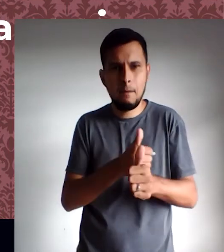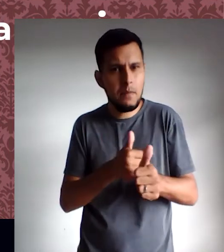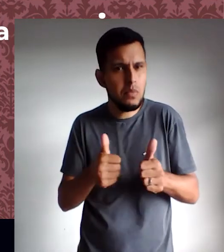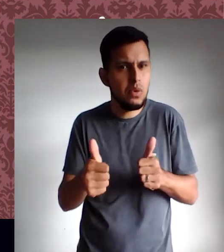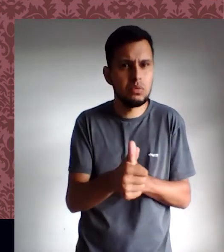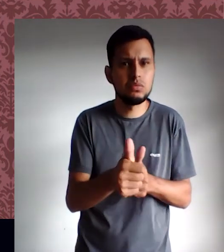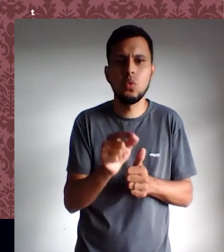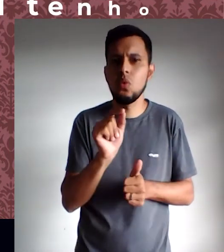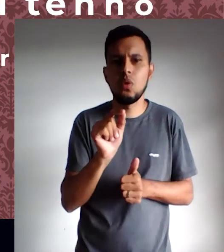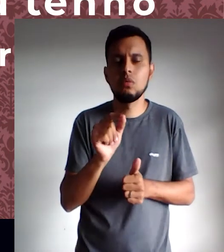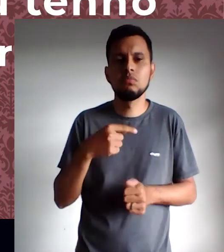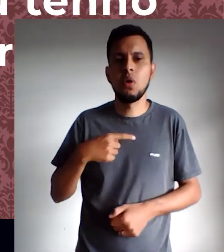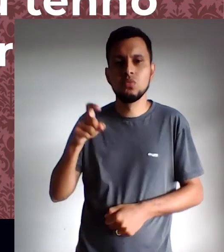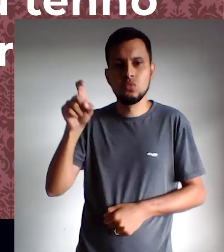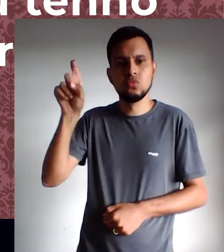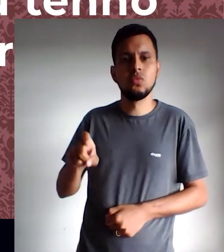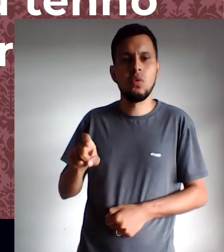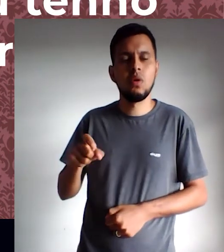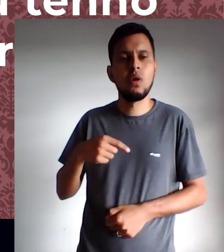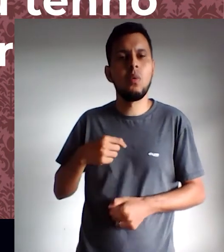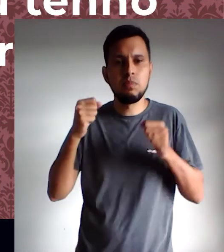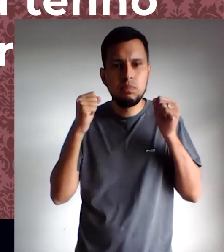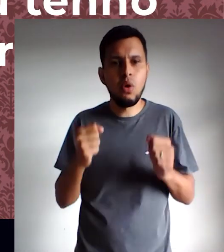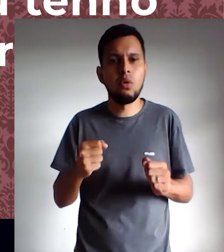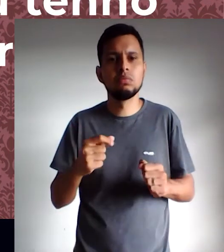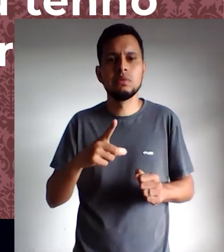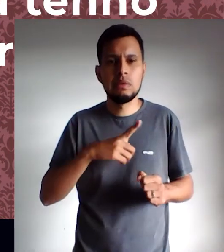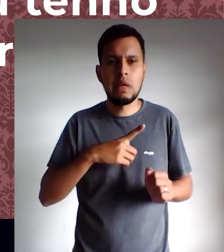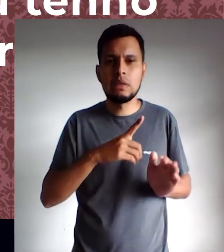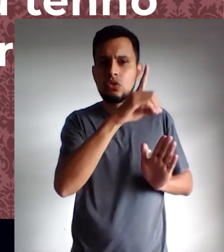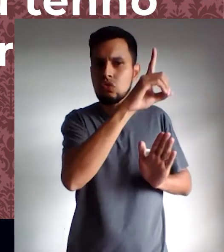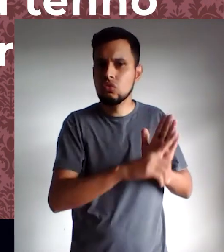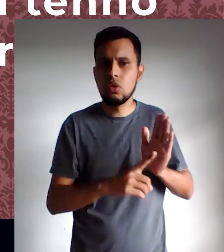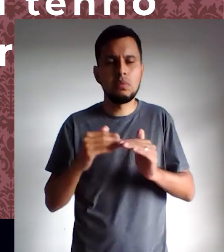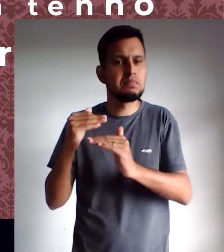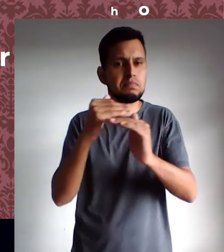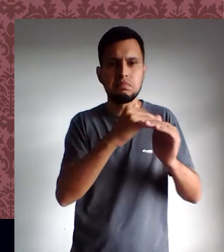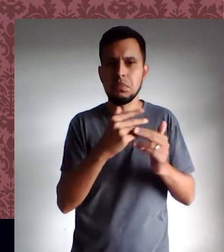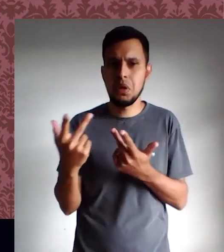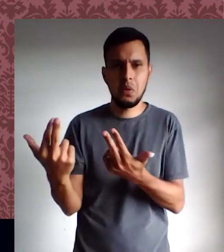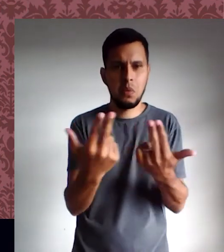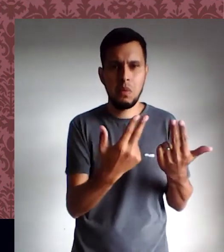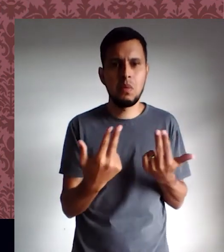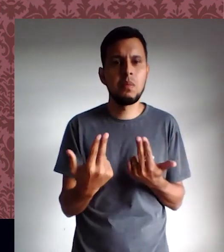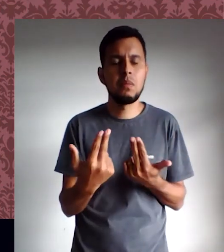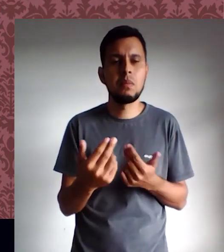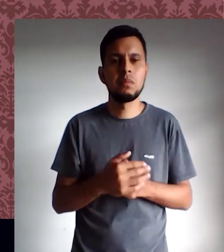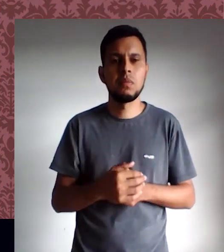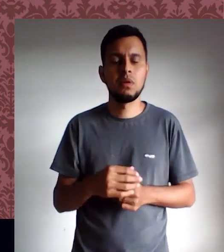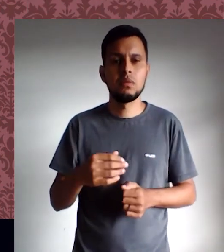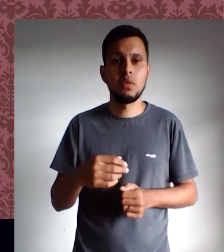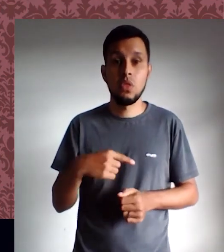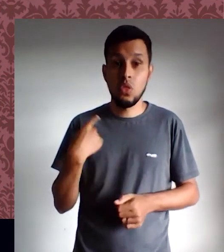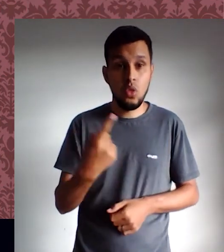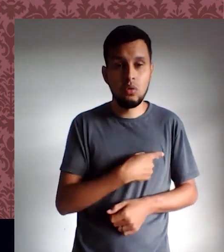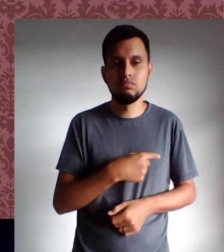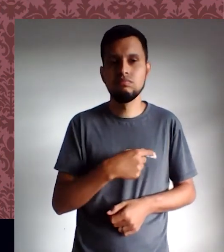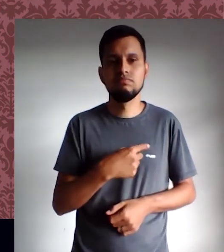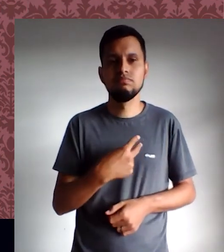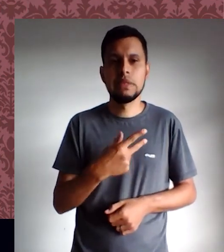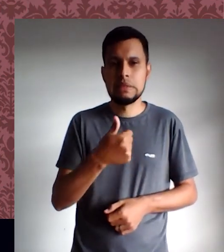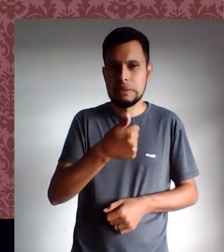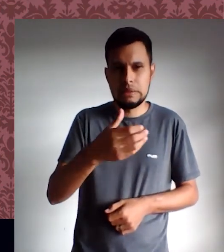fala, eu sou, eu posso e eu tenho tanto direito como qualquer outra pessoa. A gente nunca vai poder falar que a gente é